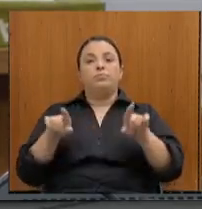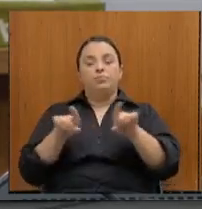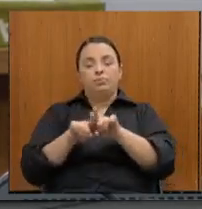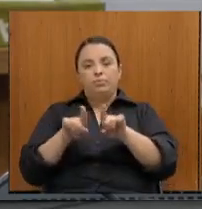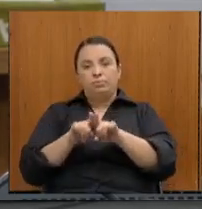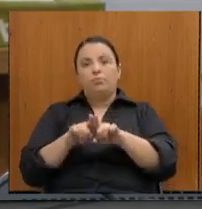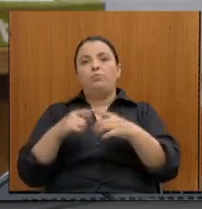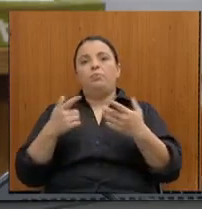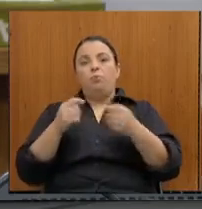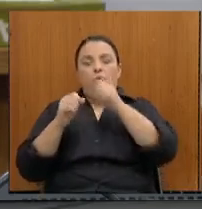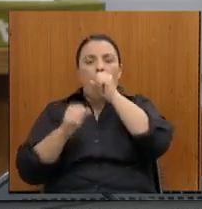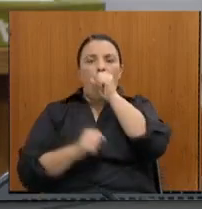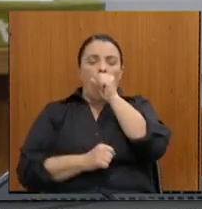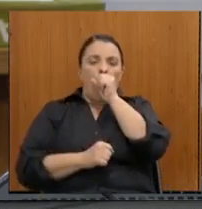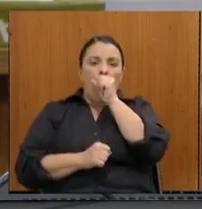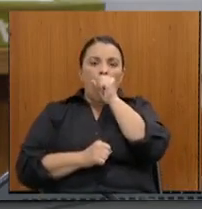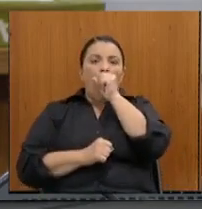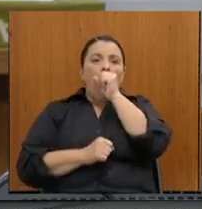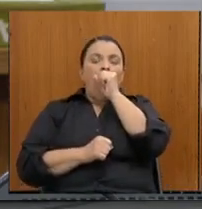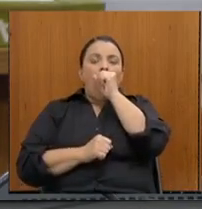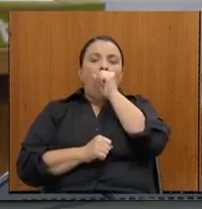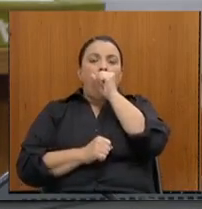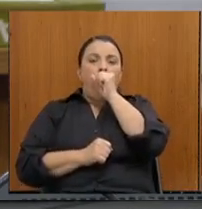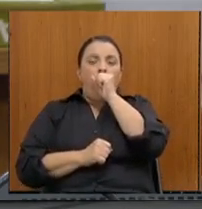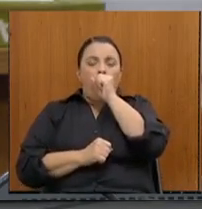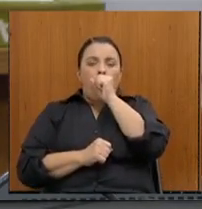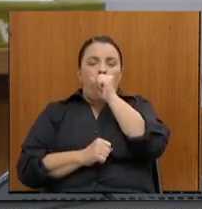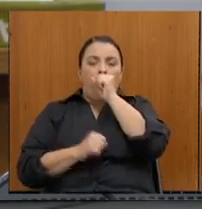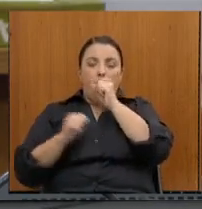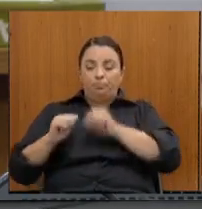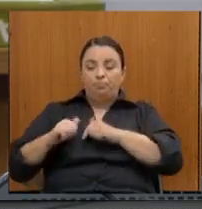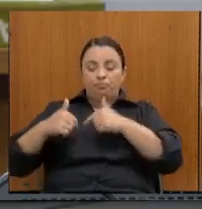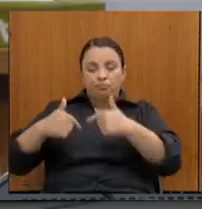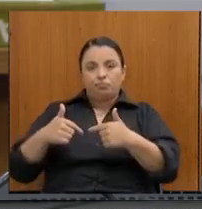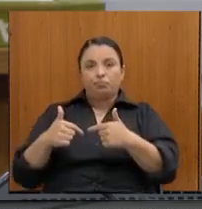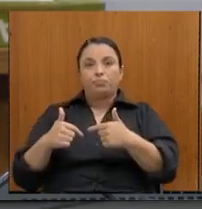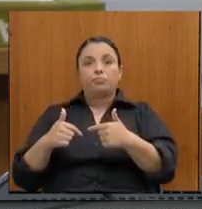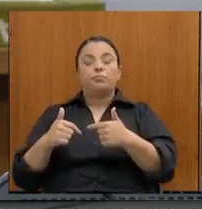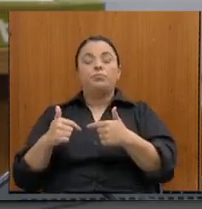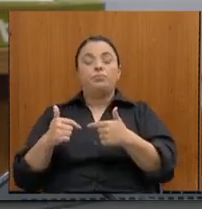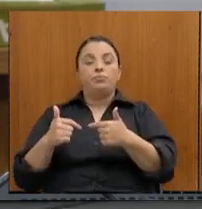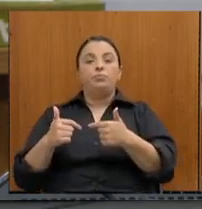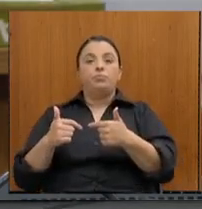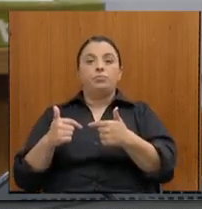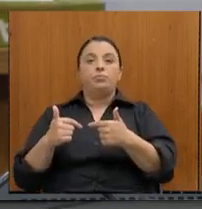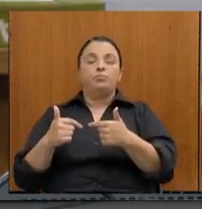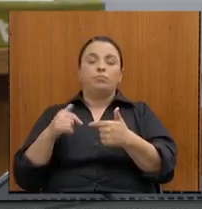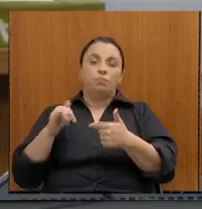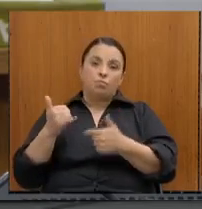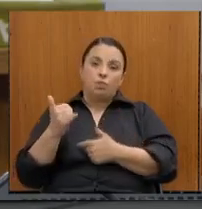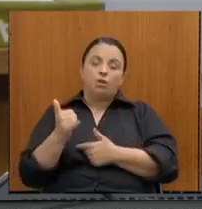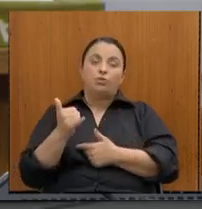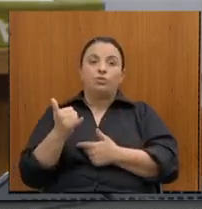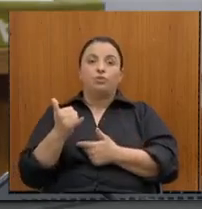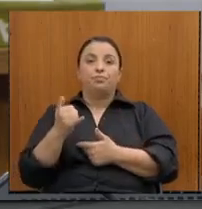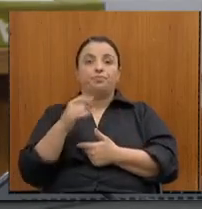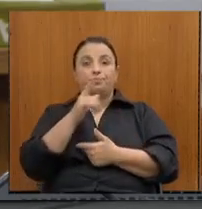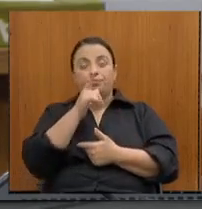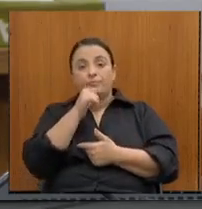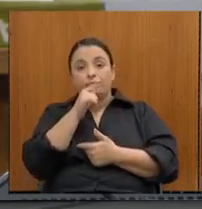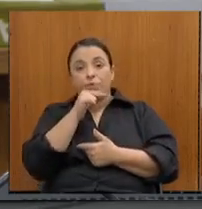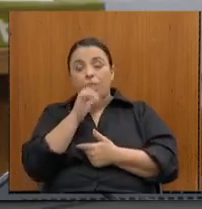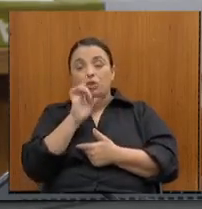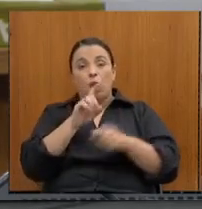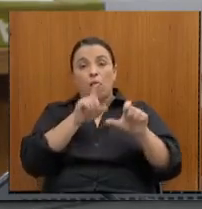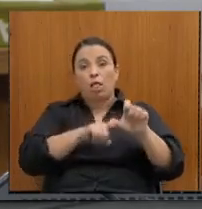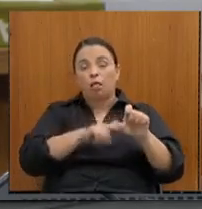né porque não dá para mais ficar dependendo só de energia a hidrelétrica né E aí a gente